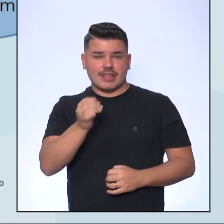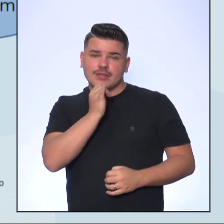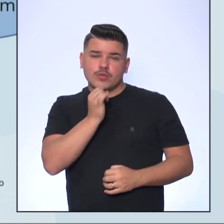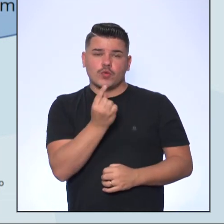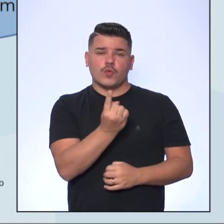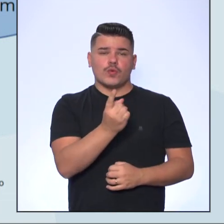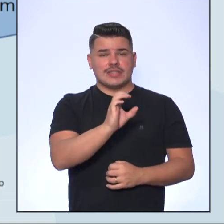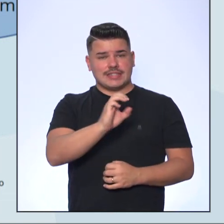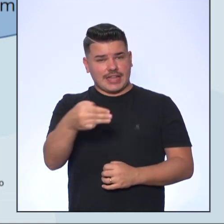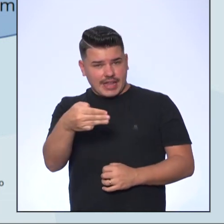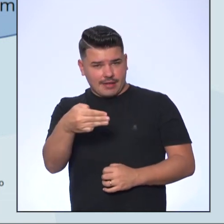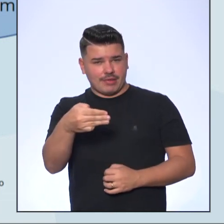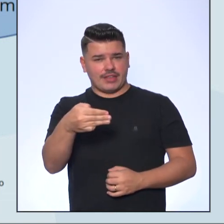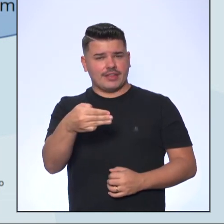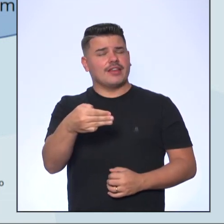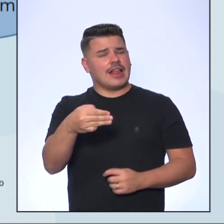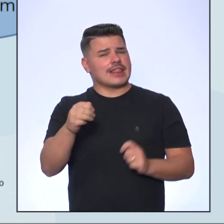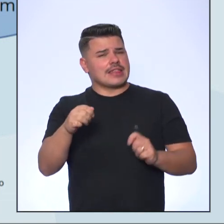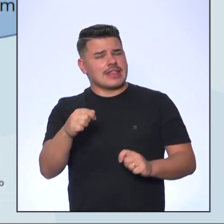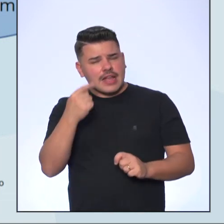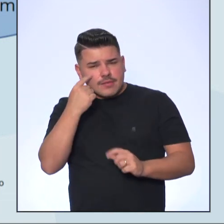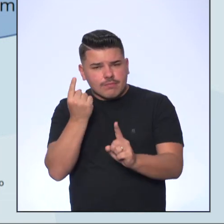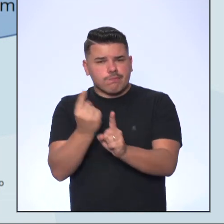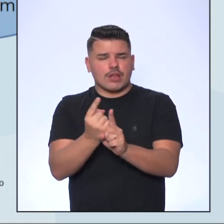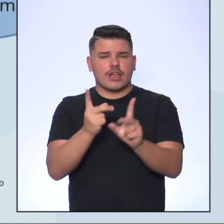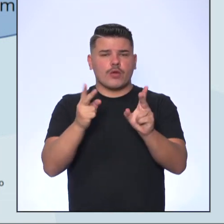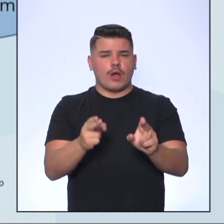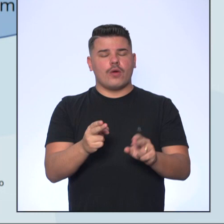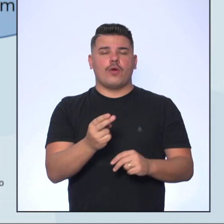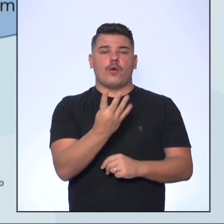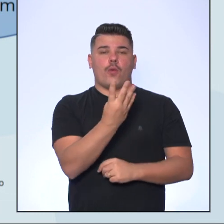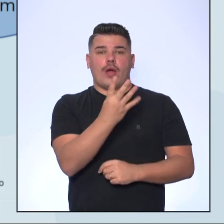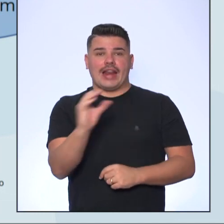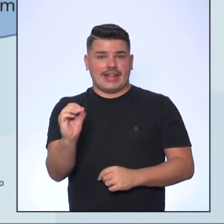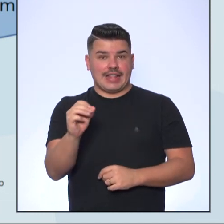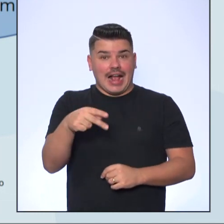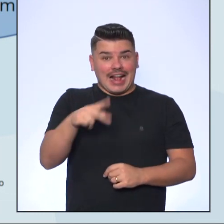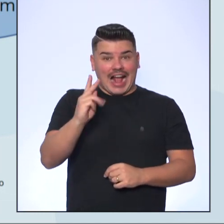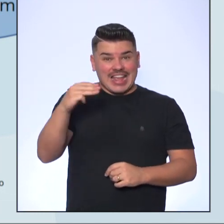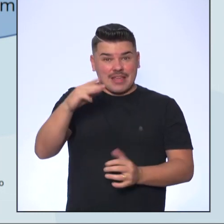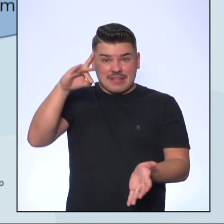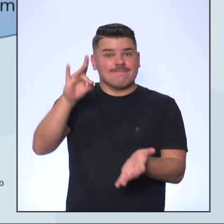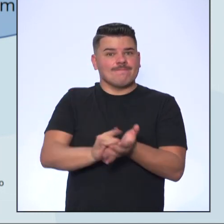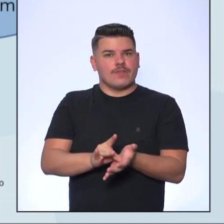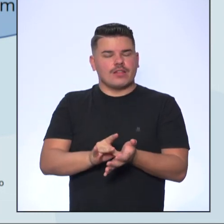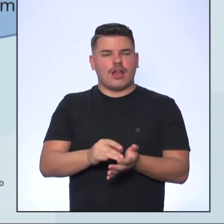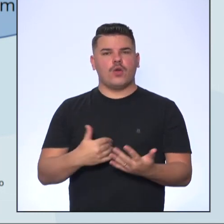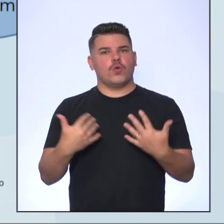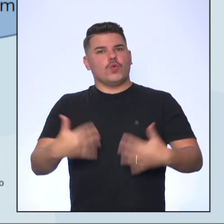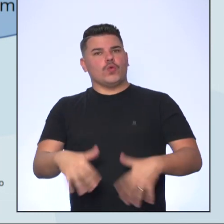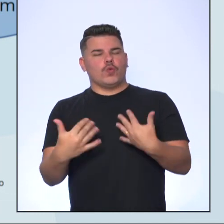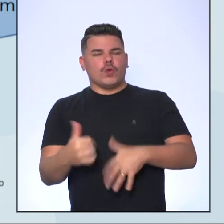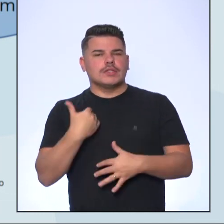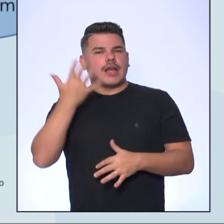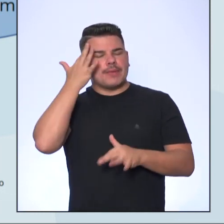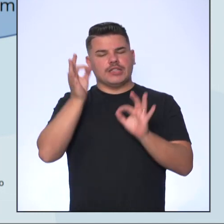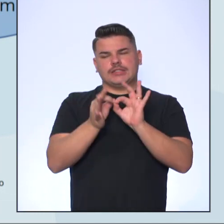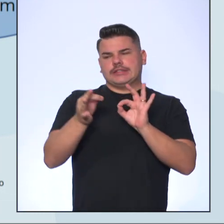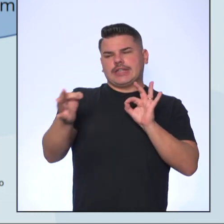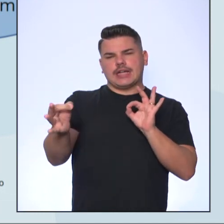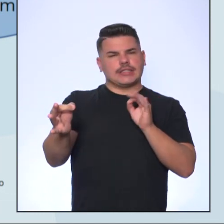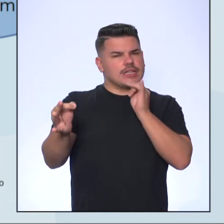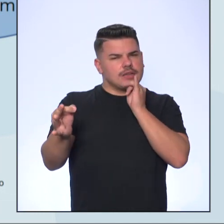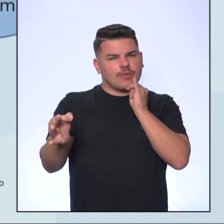A cada 1 centímetro correspondia a 40 quilômetros reais. E aí eu queria saber a distância, no caso,